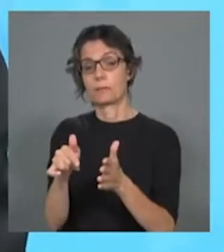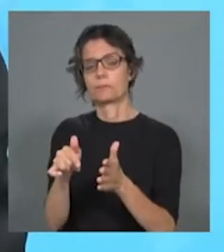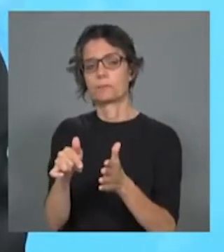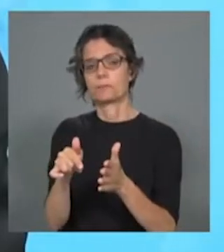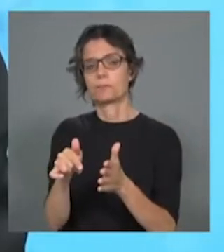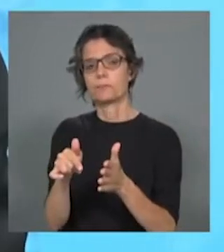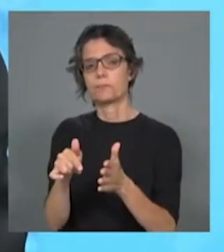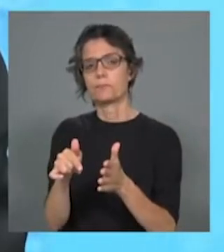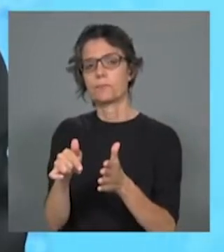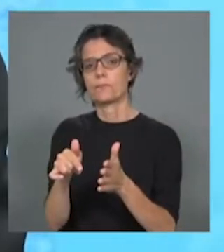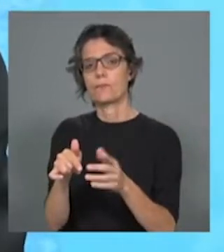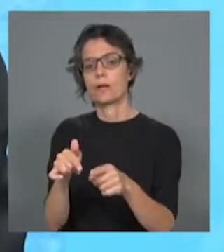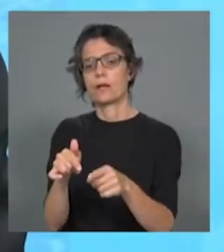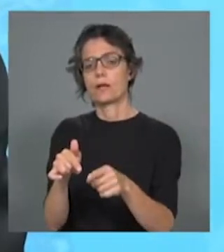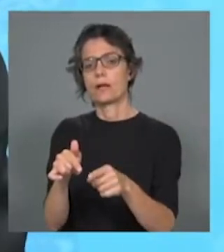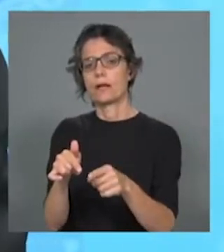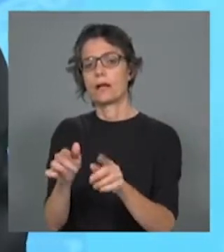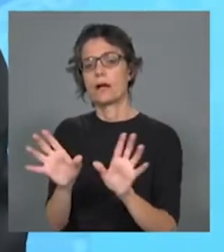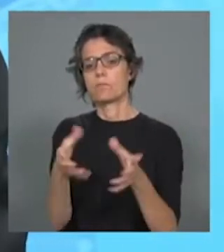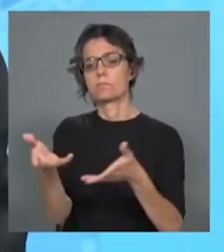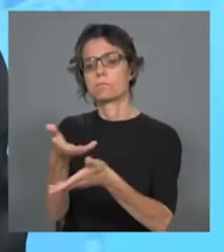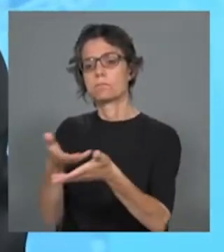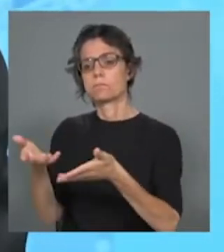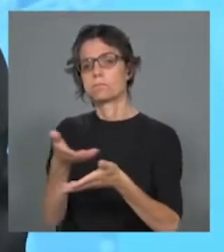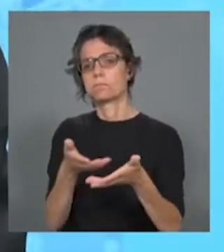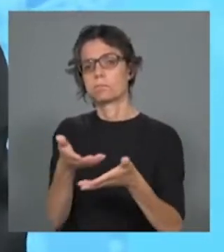próprias comunidades estabelecem umas com as outras.